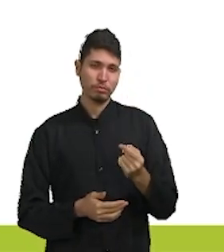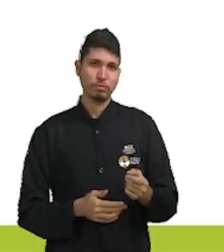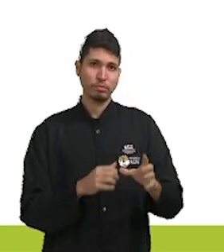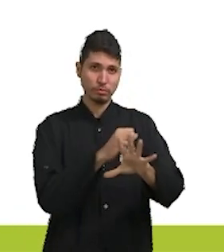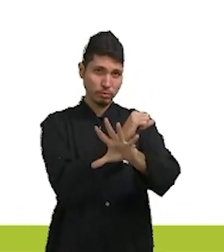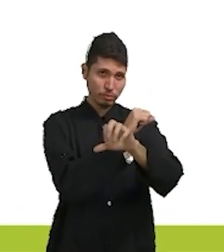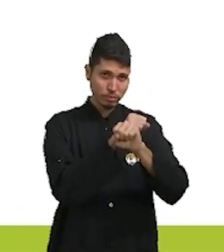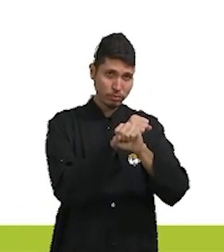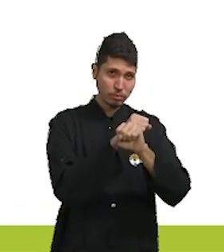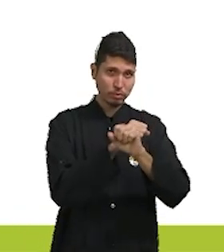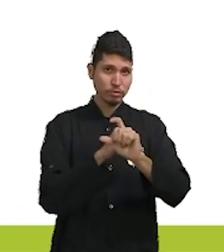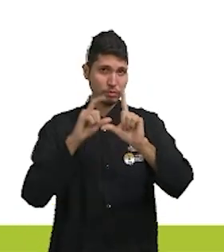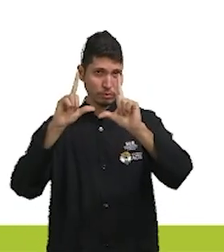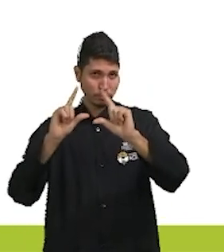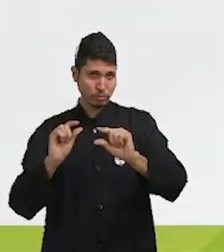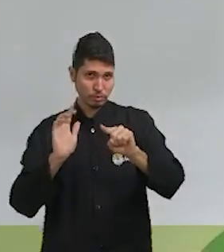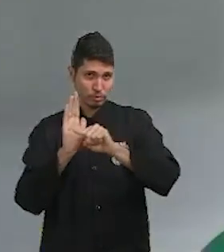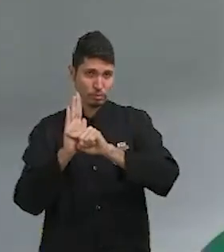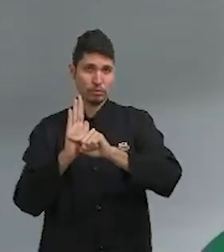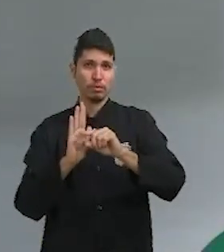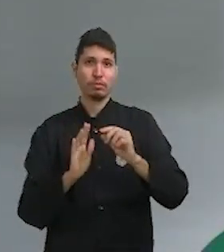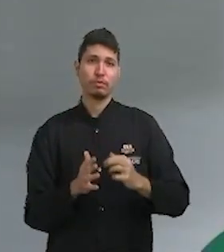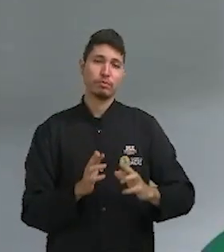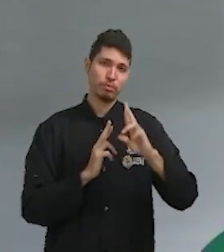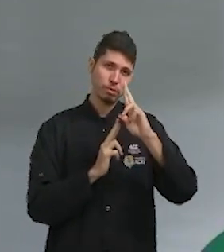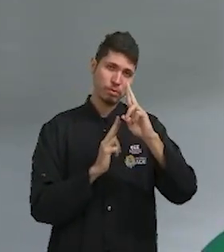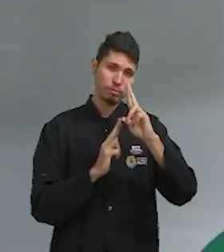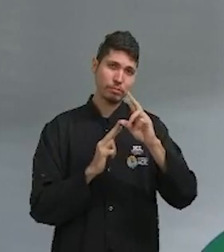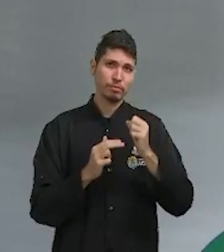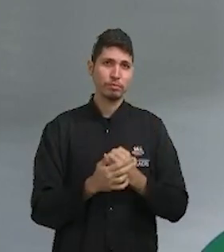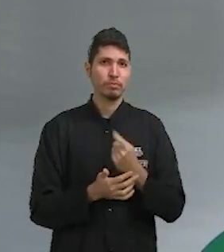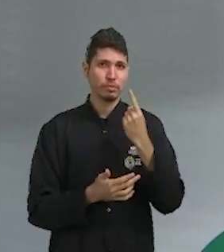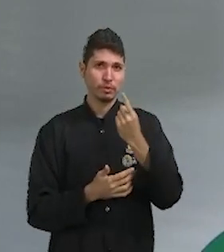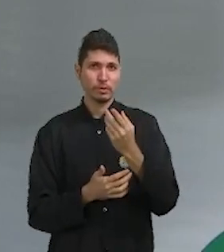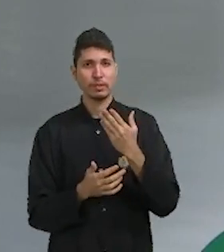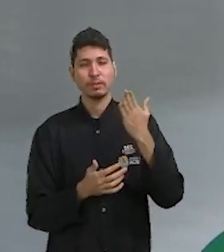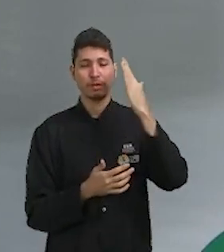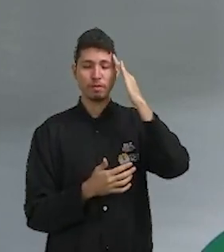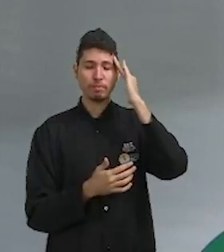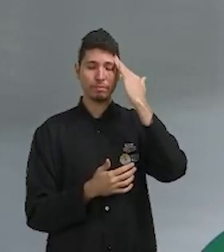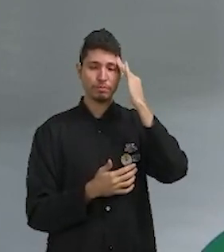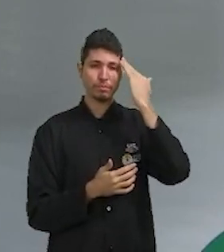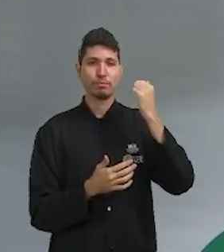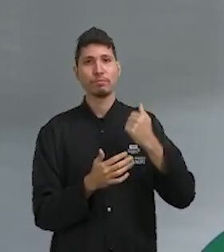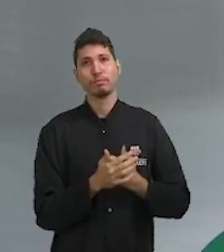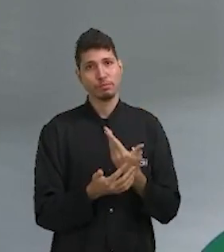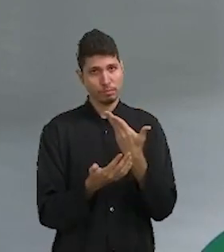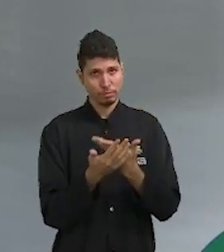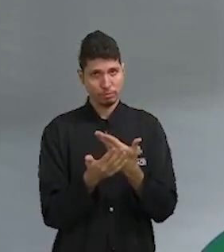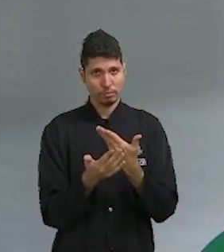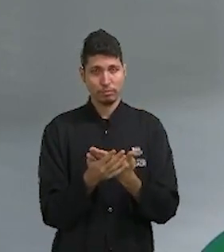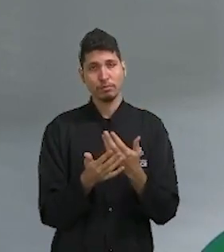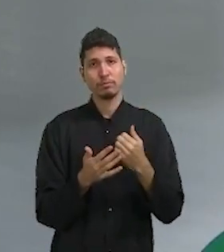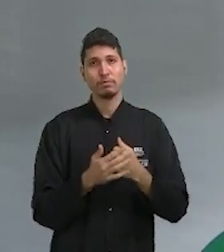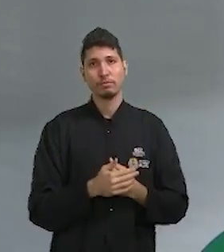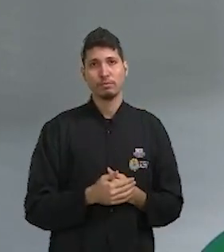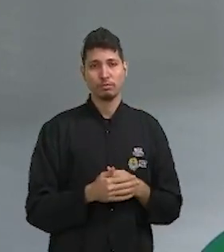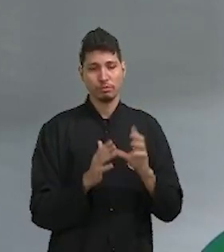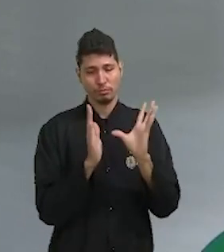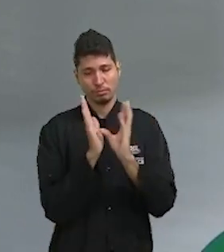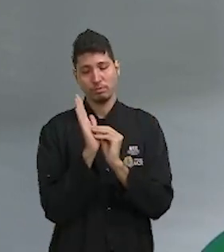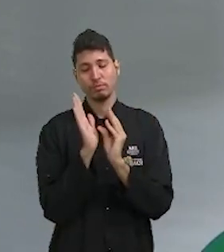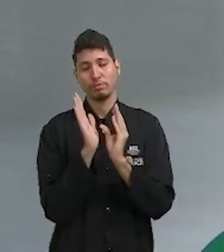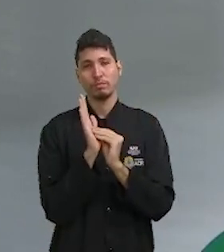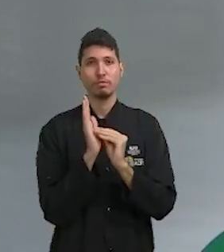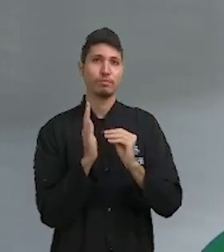e redução. Espero muito que vocês tenham compreendido o nosso